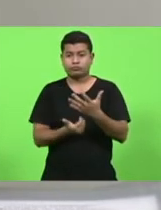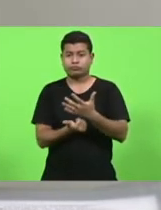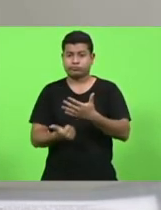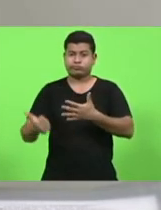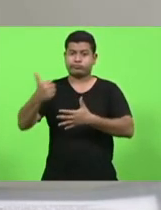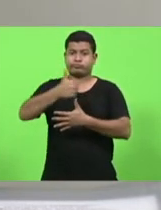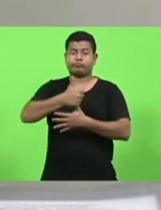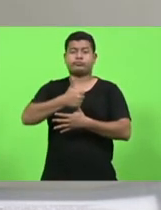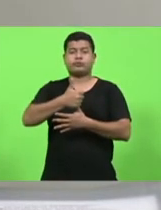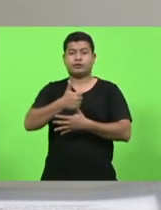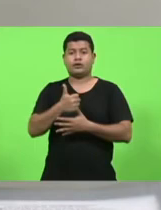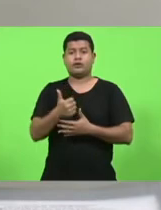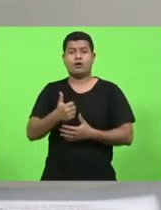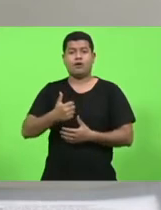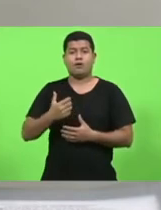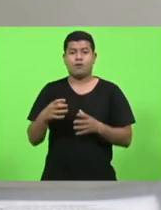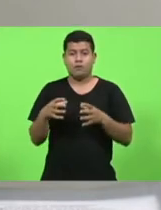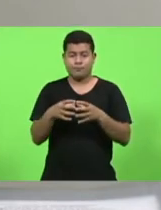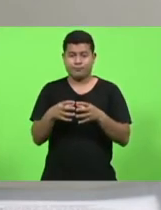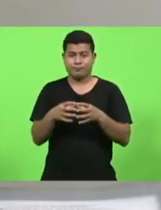grupo prioritário.